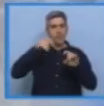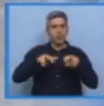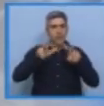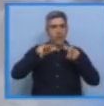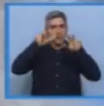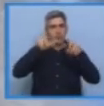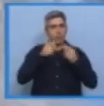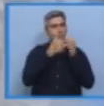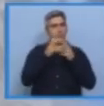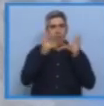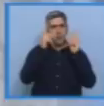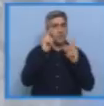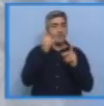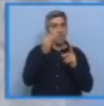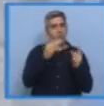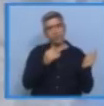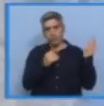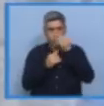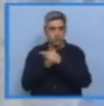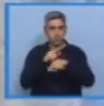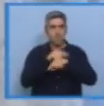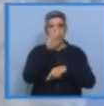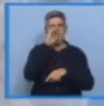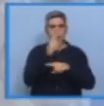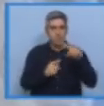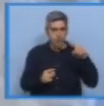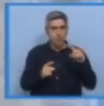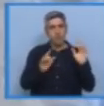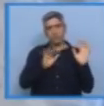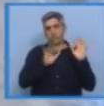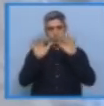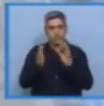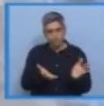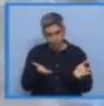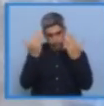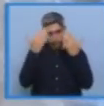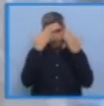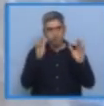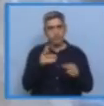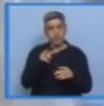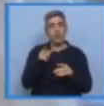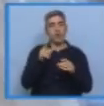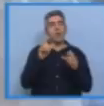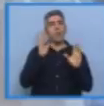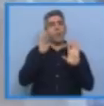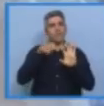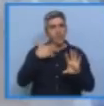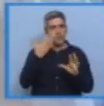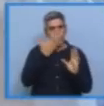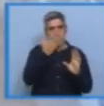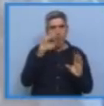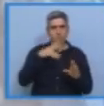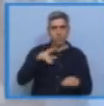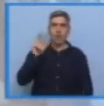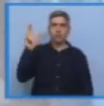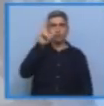estão livres para se associarem ao 12:30 e que, no fundo, são momentos destes, conferências que estão a decorrer por todo o